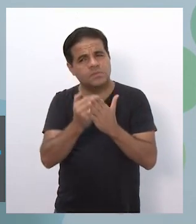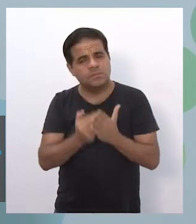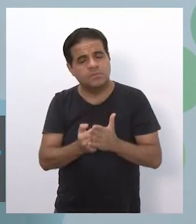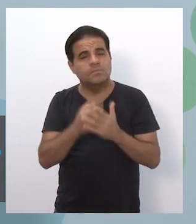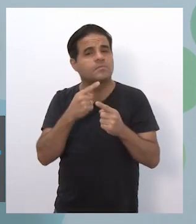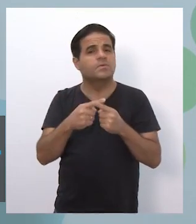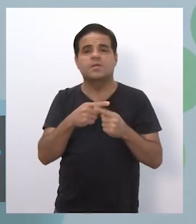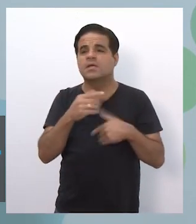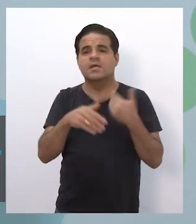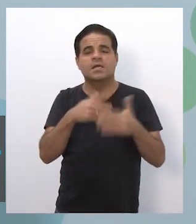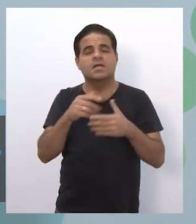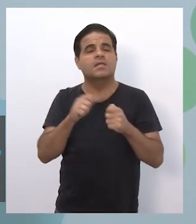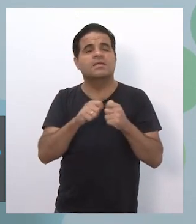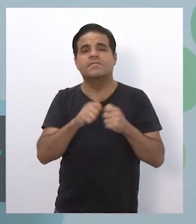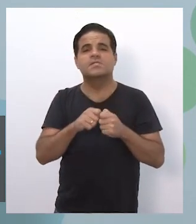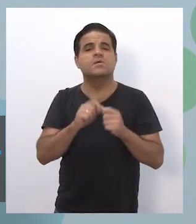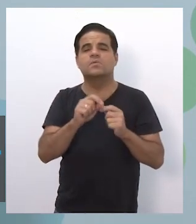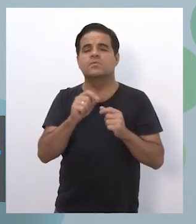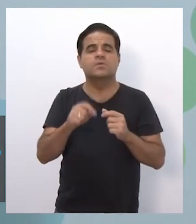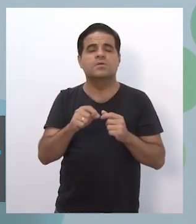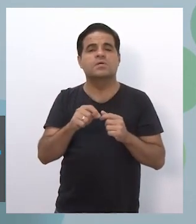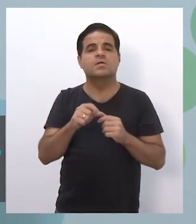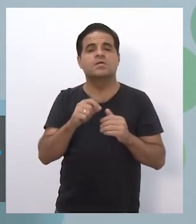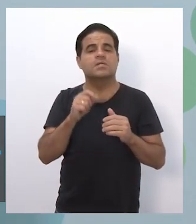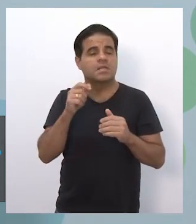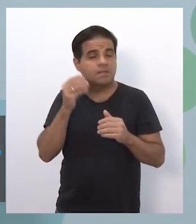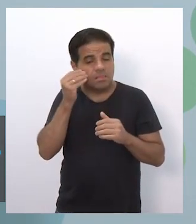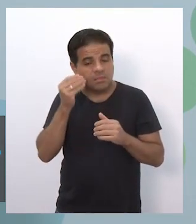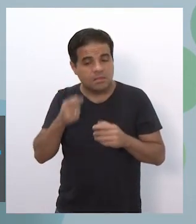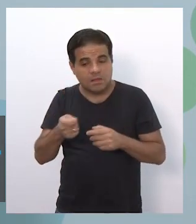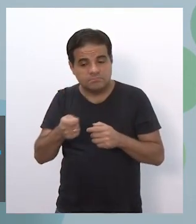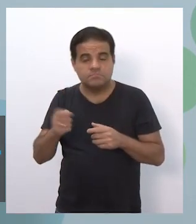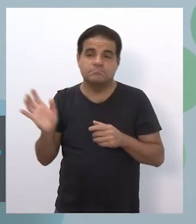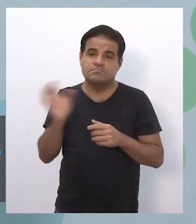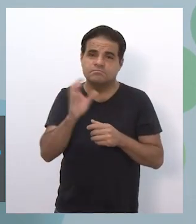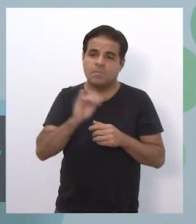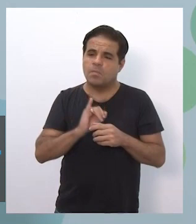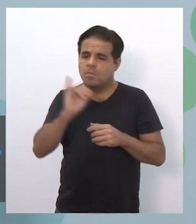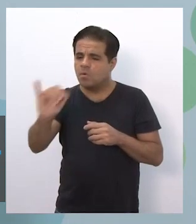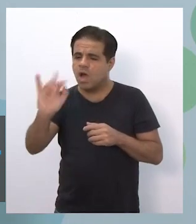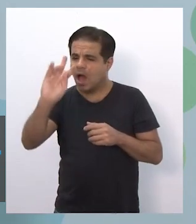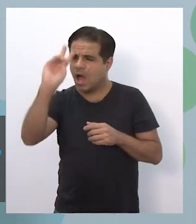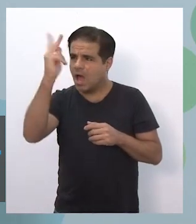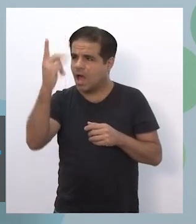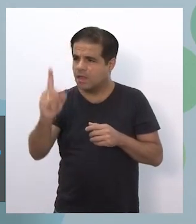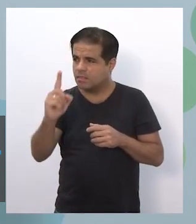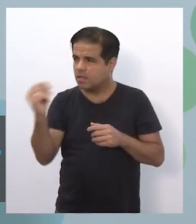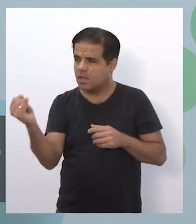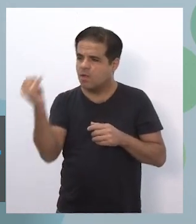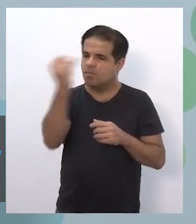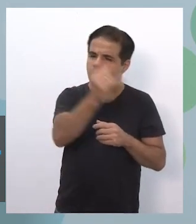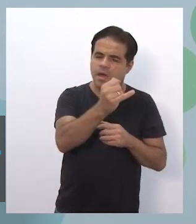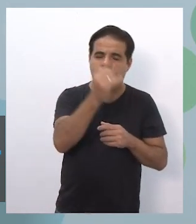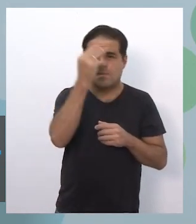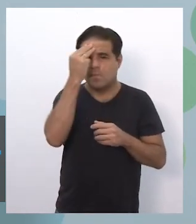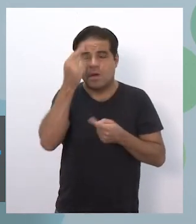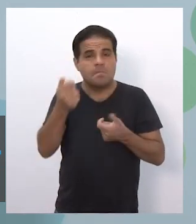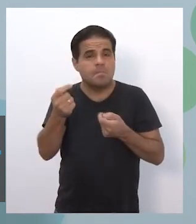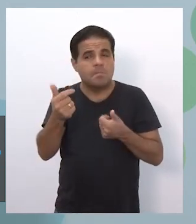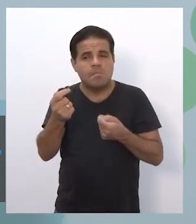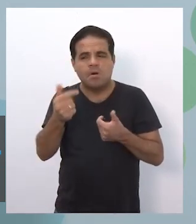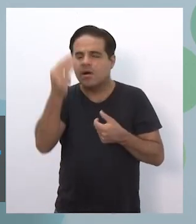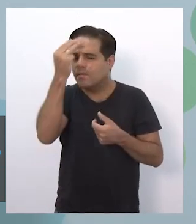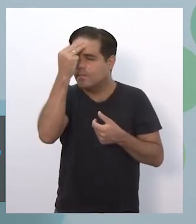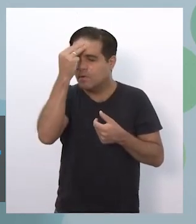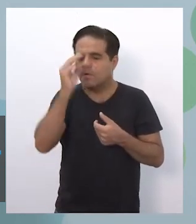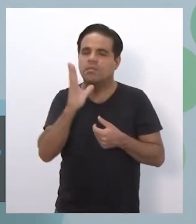está fazendo a via dele de ser rápido e comunicar o HD. Mas o HD comunica a memória. Como tem pouca memória,